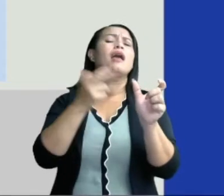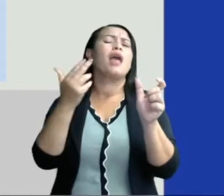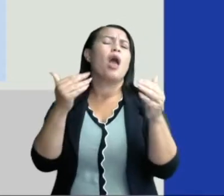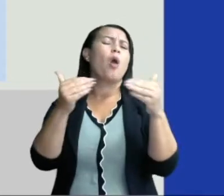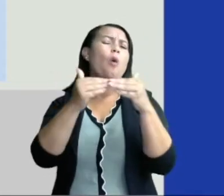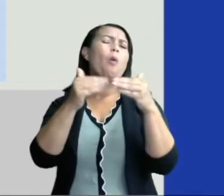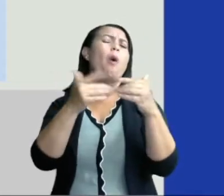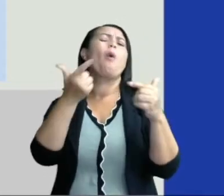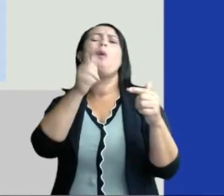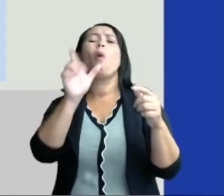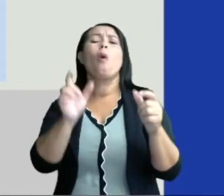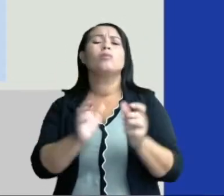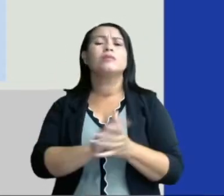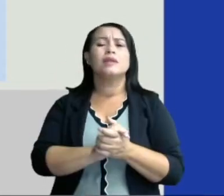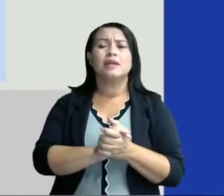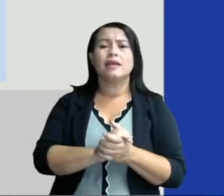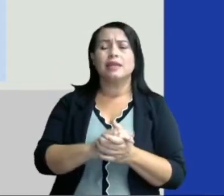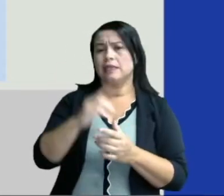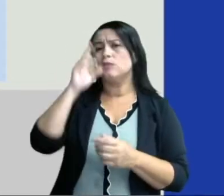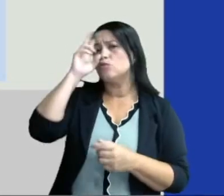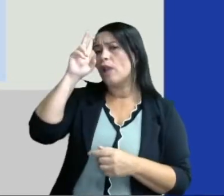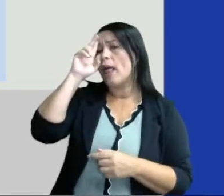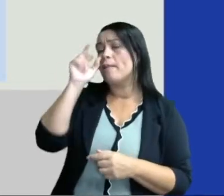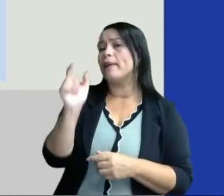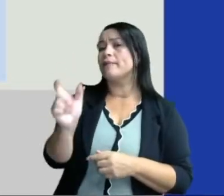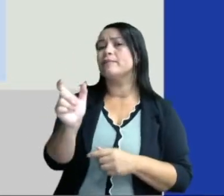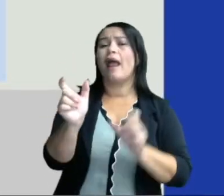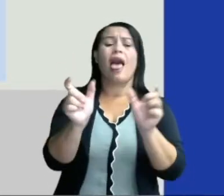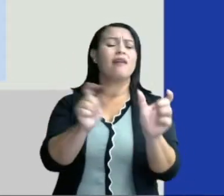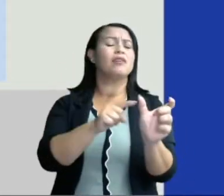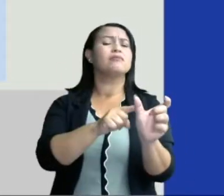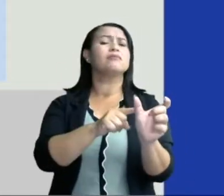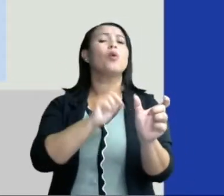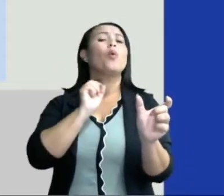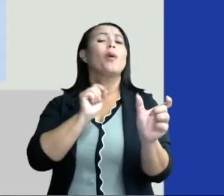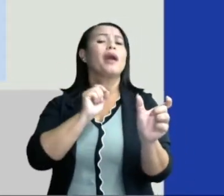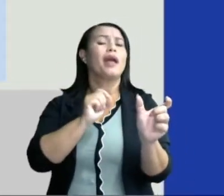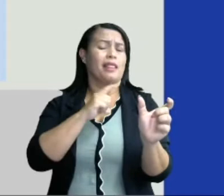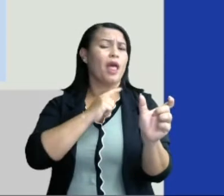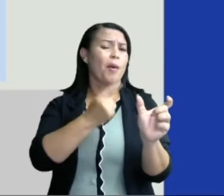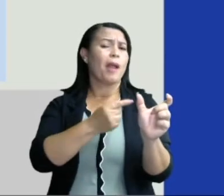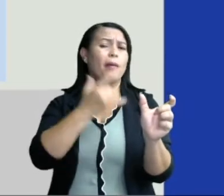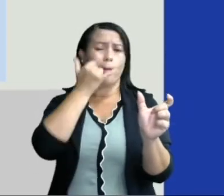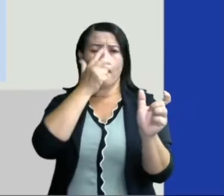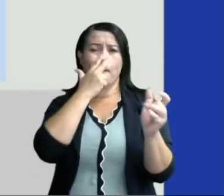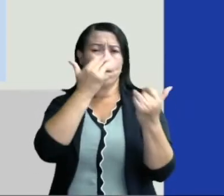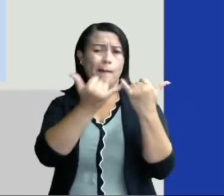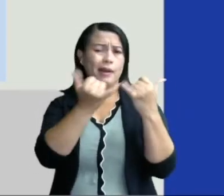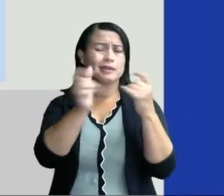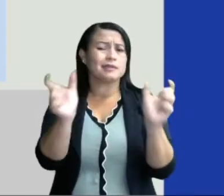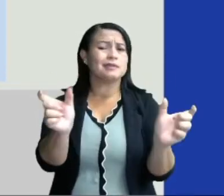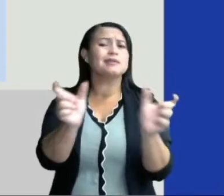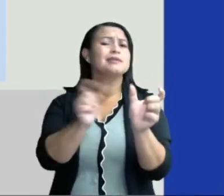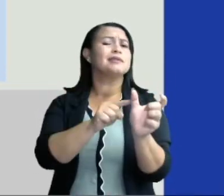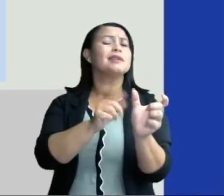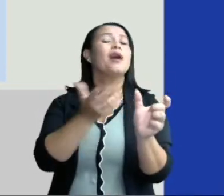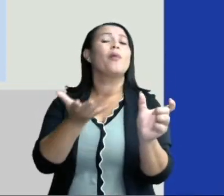Ela nos lembra outra. Qual é a outra palavra que ela nos lembra? Gentileza nos lembra uma palavra. Qual é a